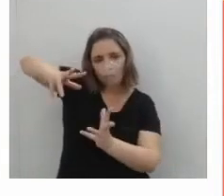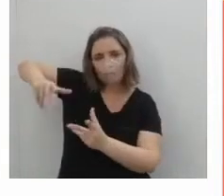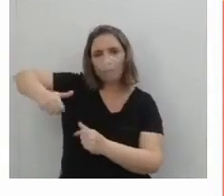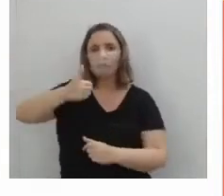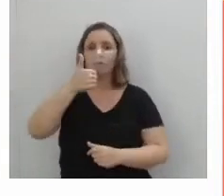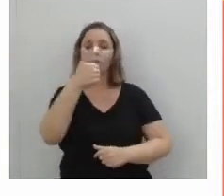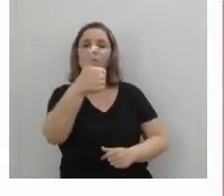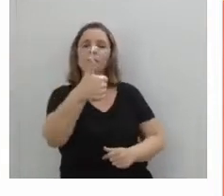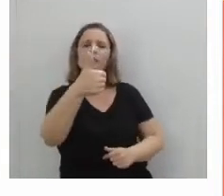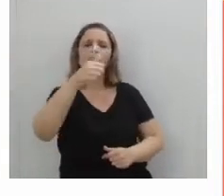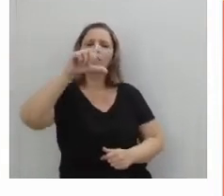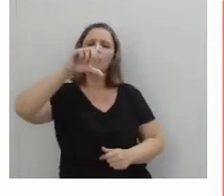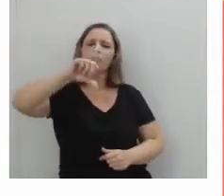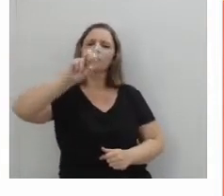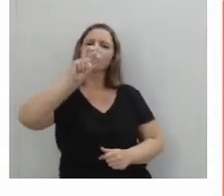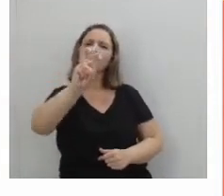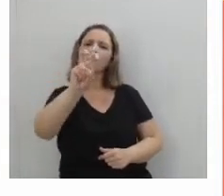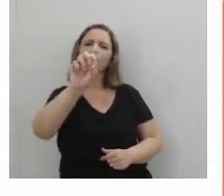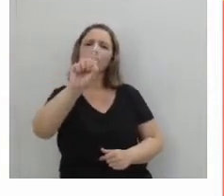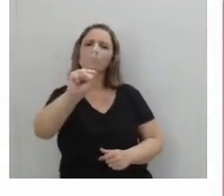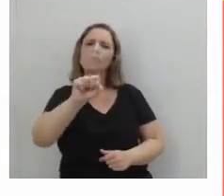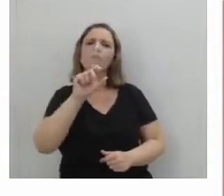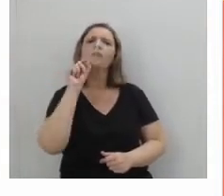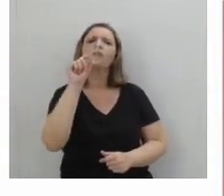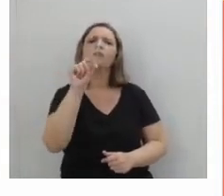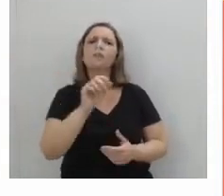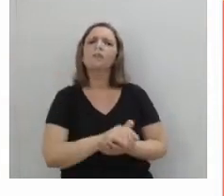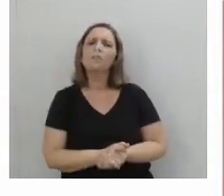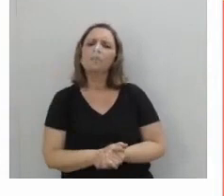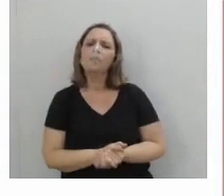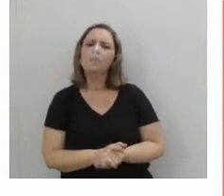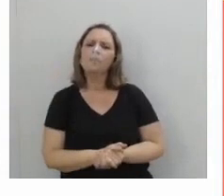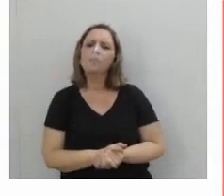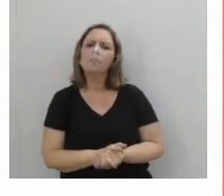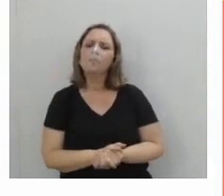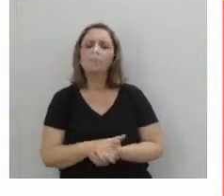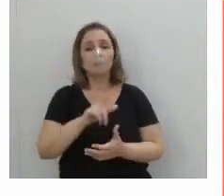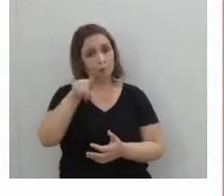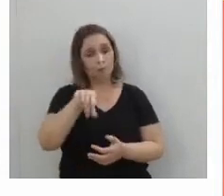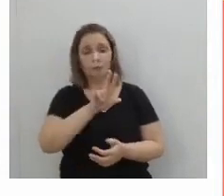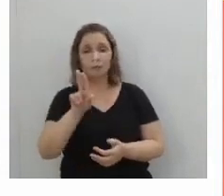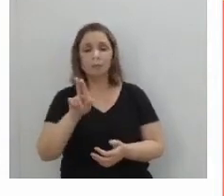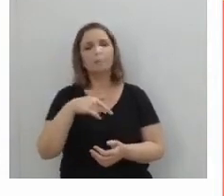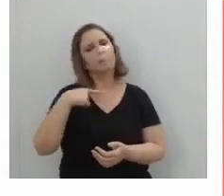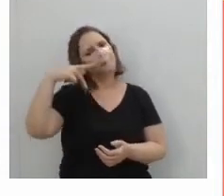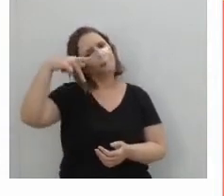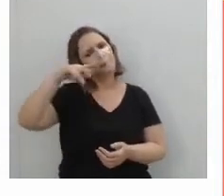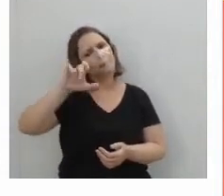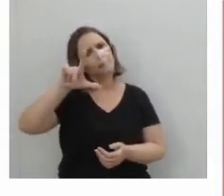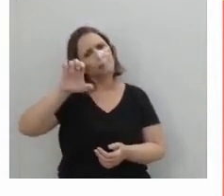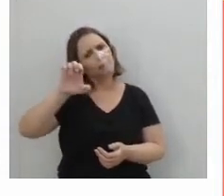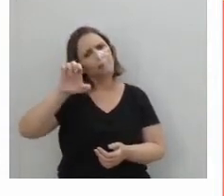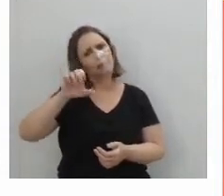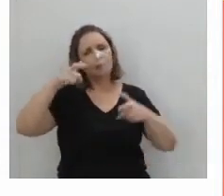de 1958. E aí, quem se arrisca a dar um palpite? Esse atleta foi o nosso querido